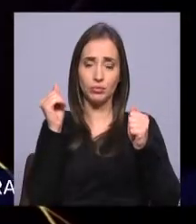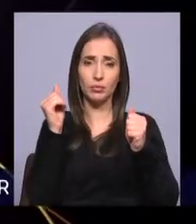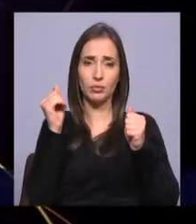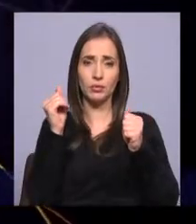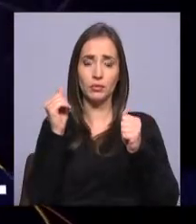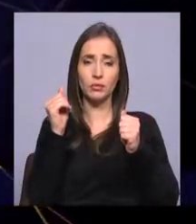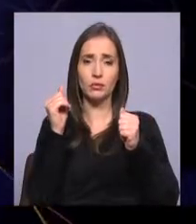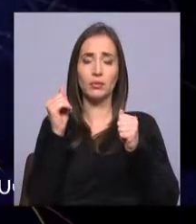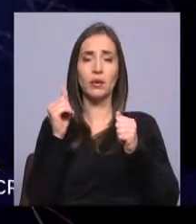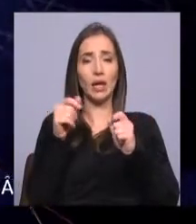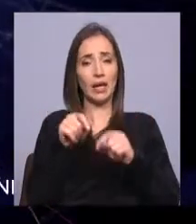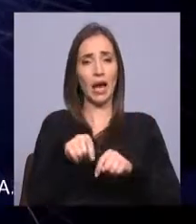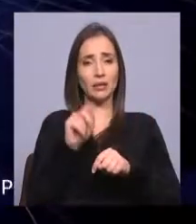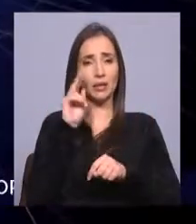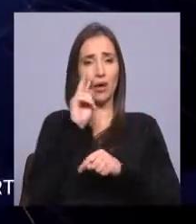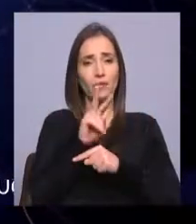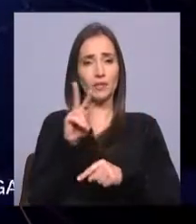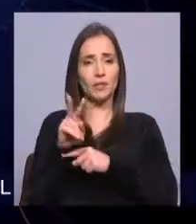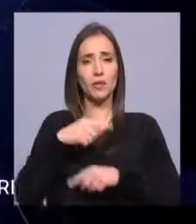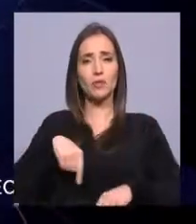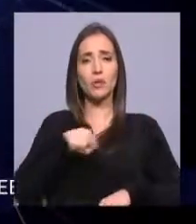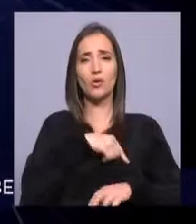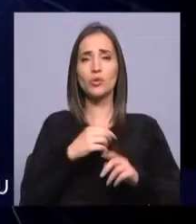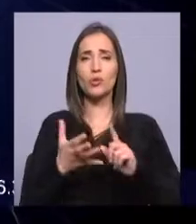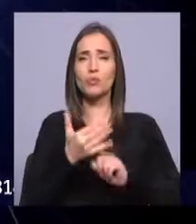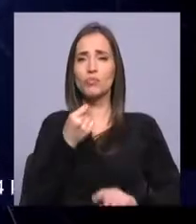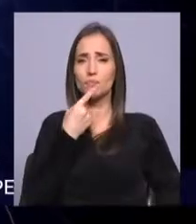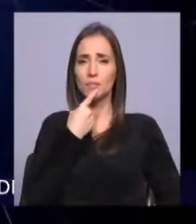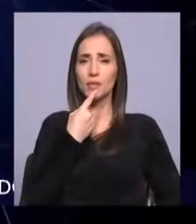E nesta observação nós conseguimos perceber que a